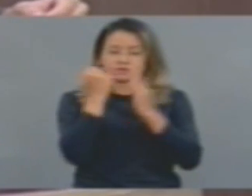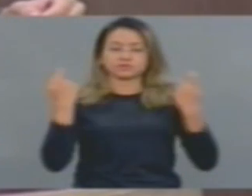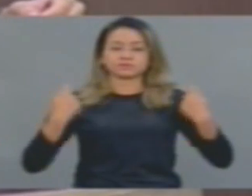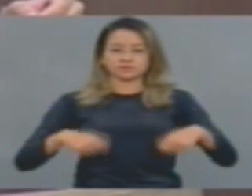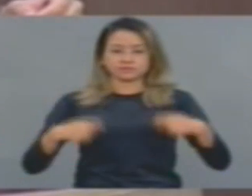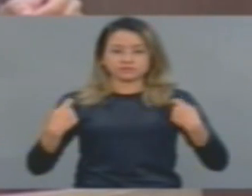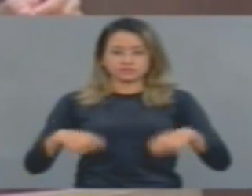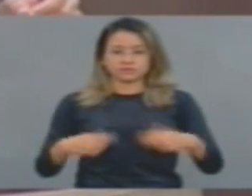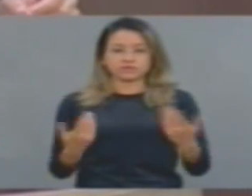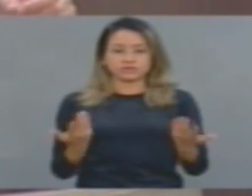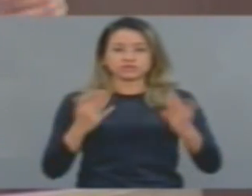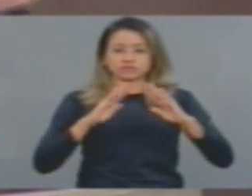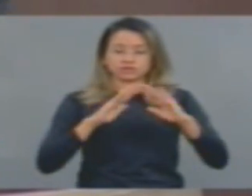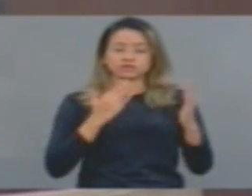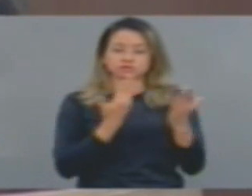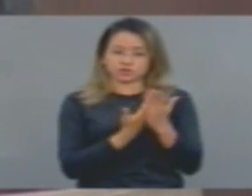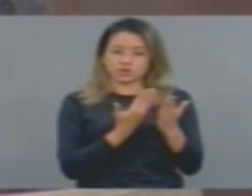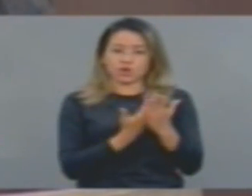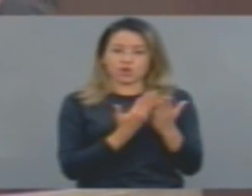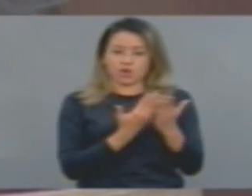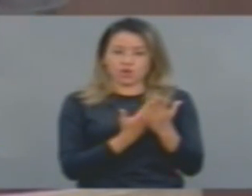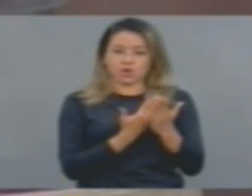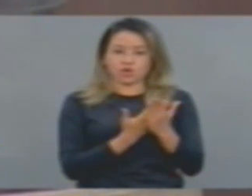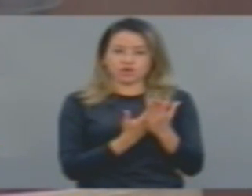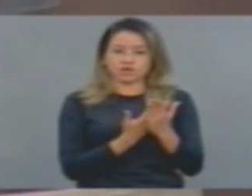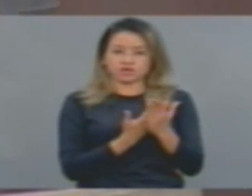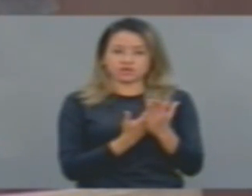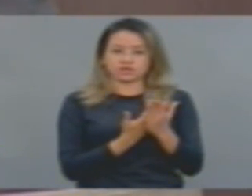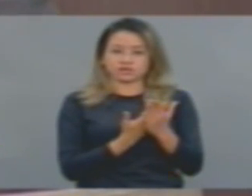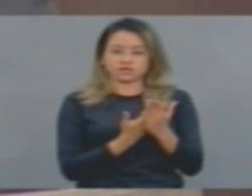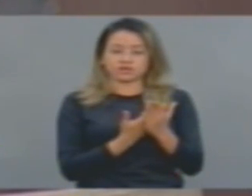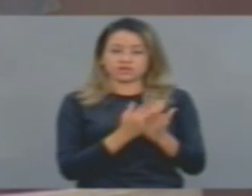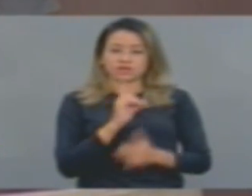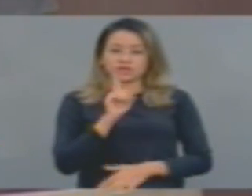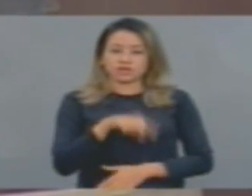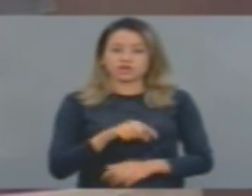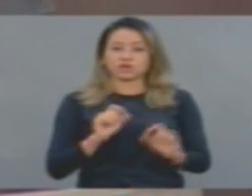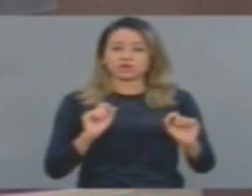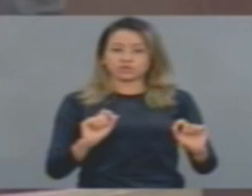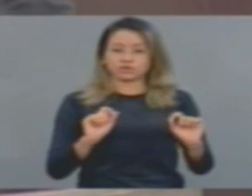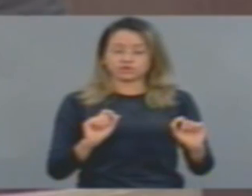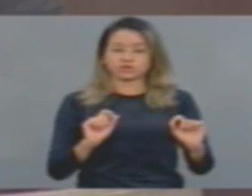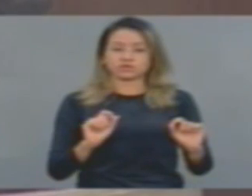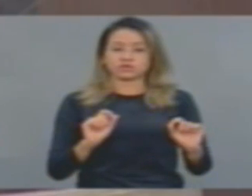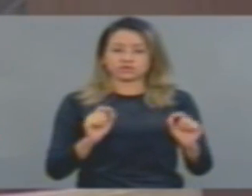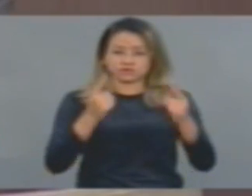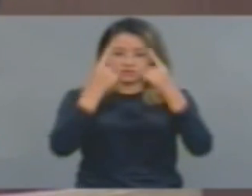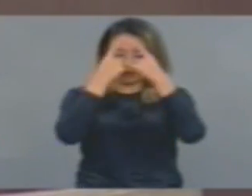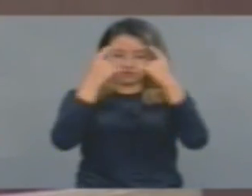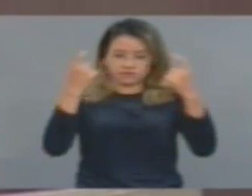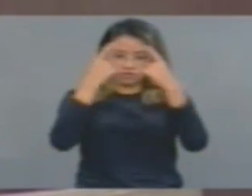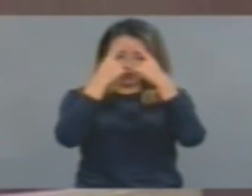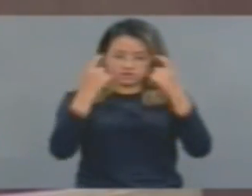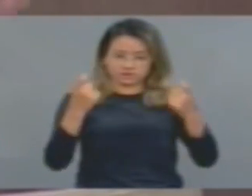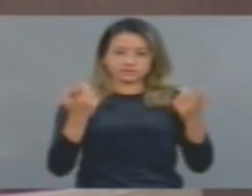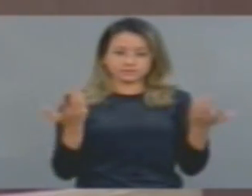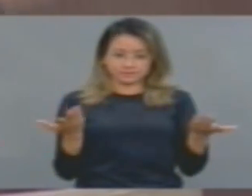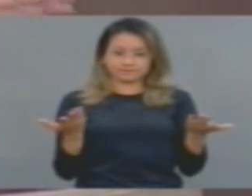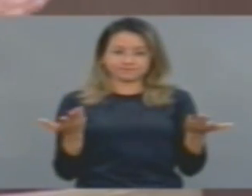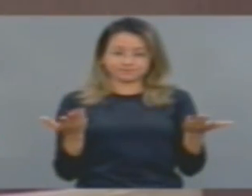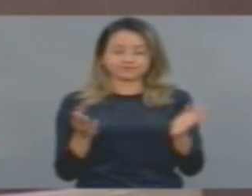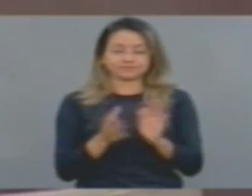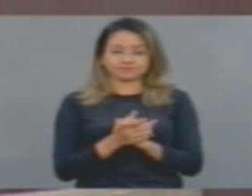é um anteparo ao envolvimento e à exposição à violência.